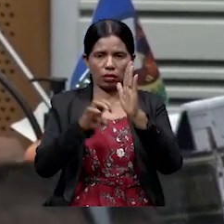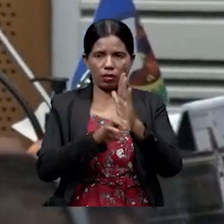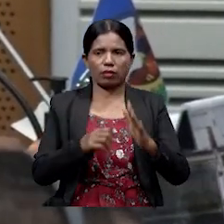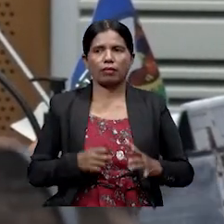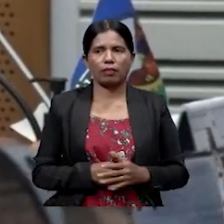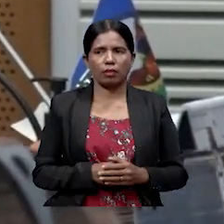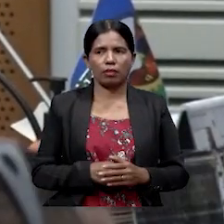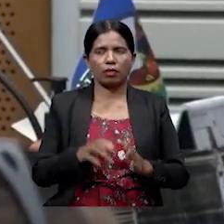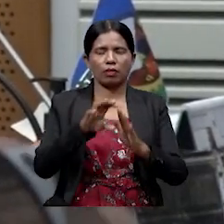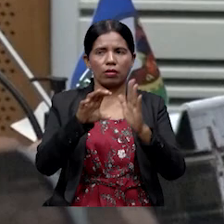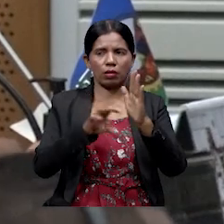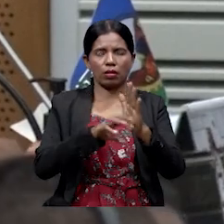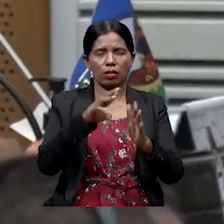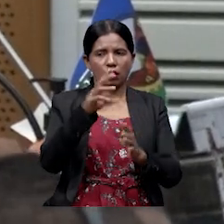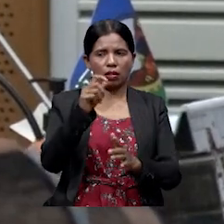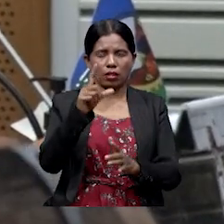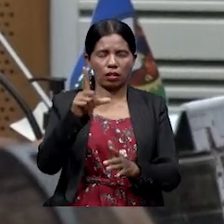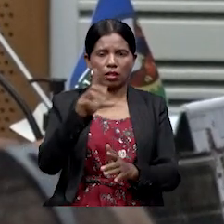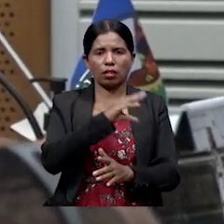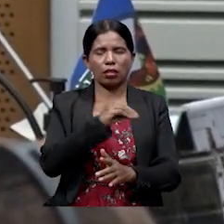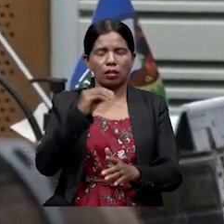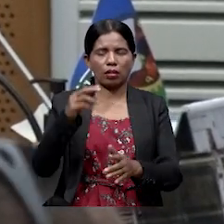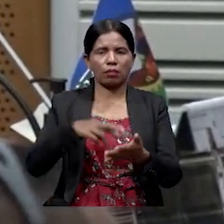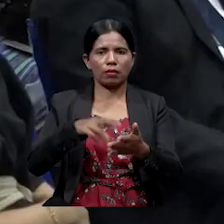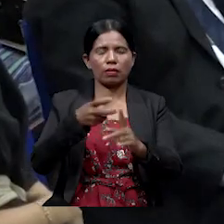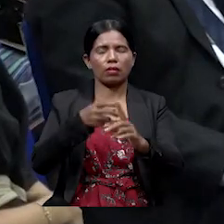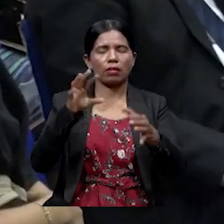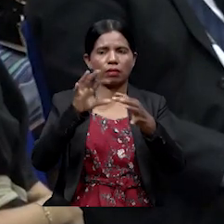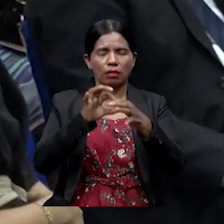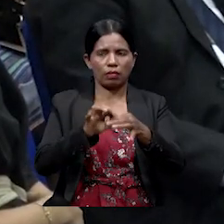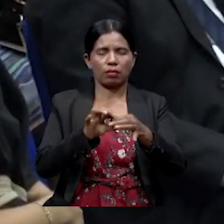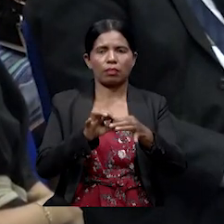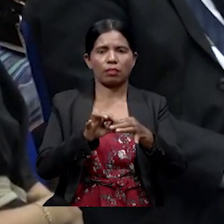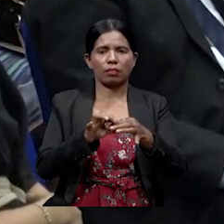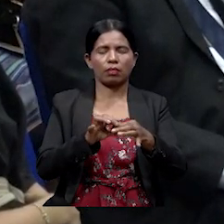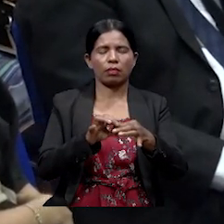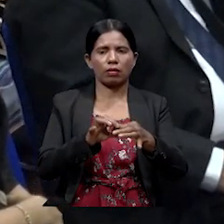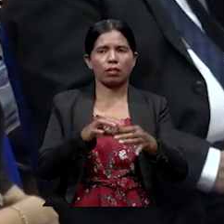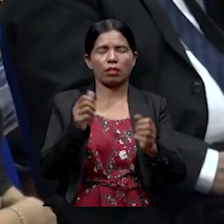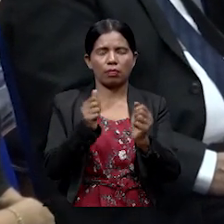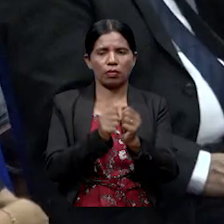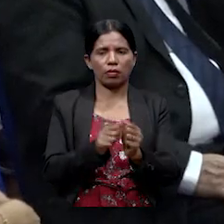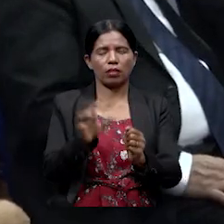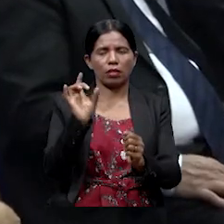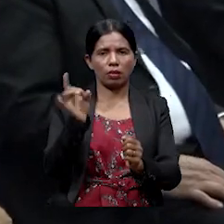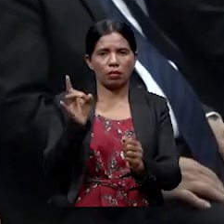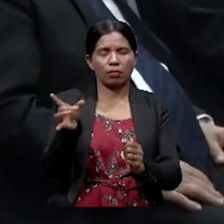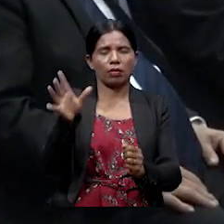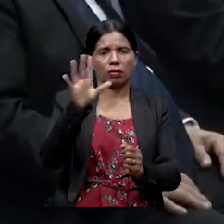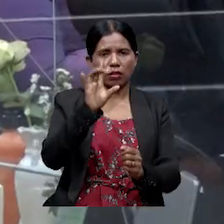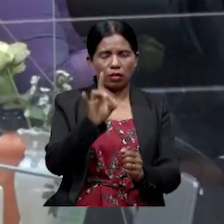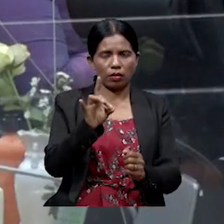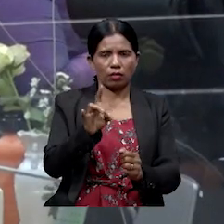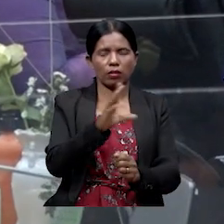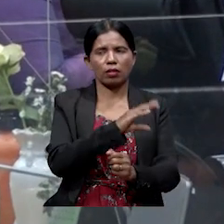Constituição República Democrática Timor-Leste aprova o seu membro Assembleia Constituinte na Inualu Nulu Resinualu, no Inicia